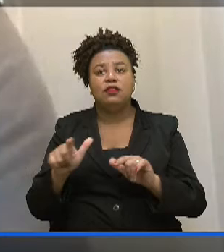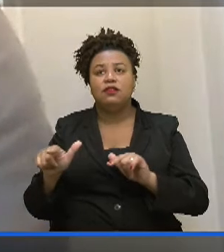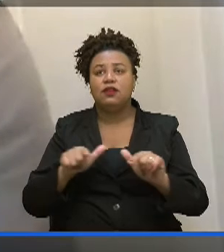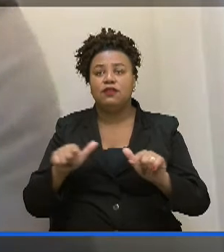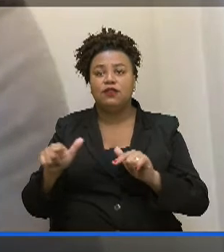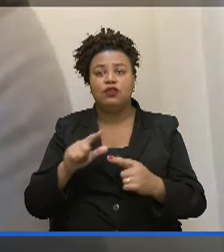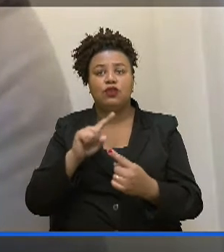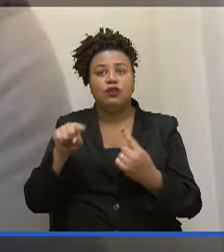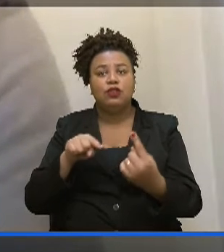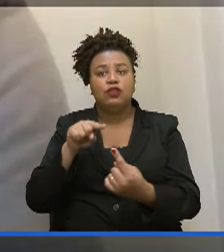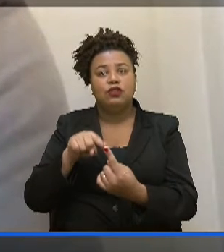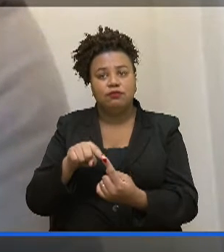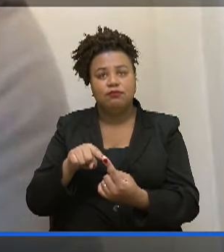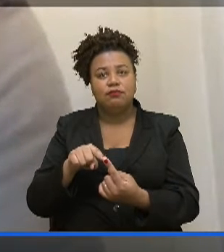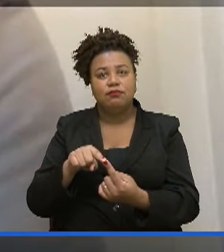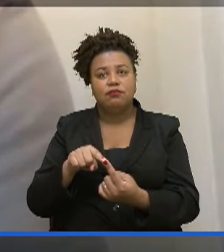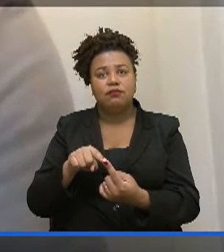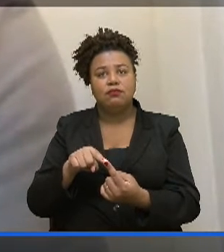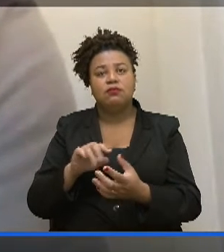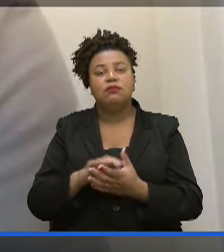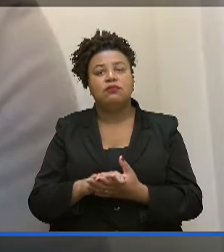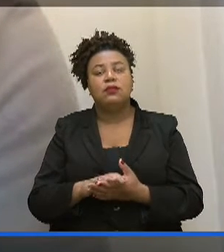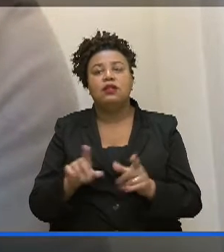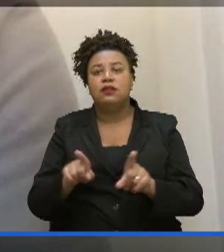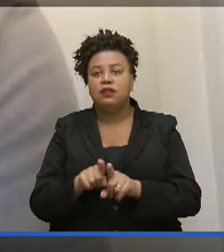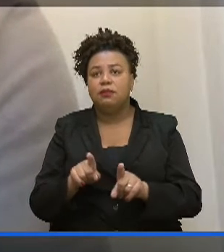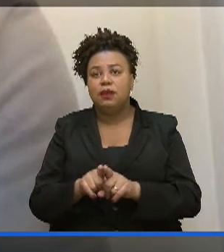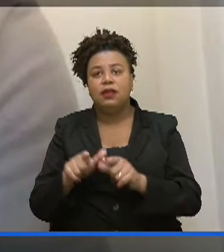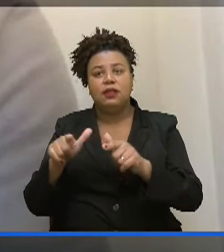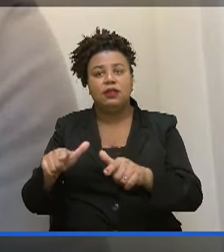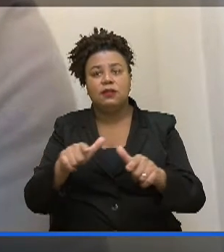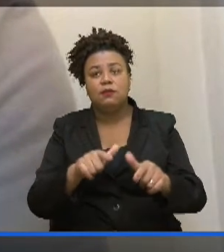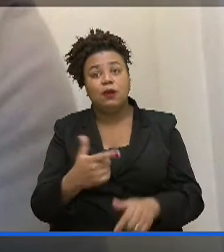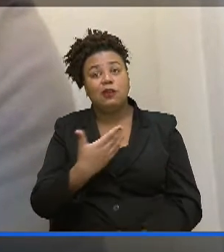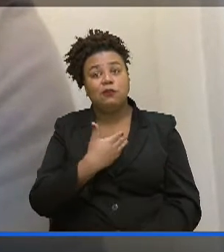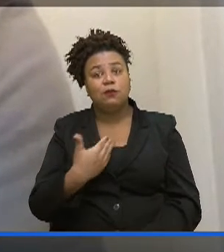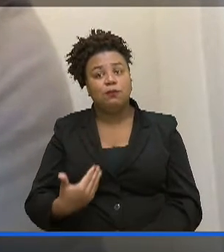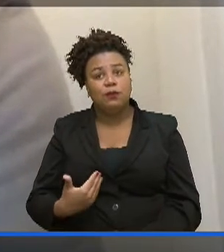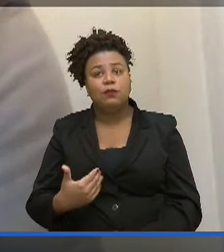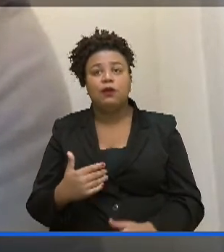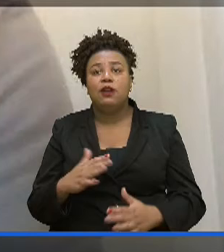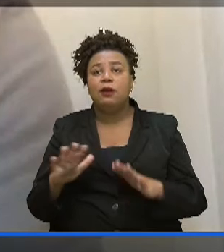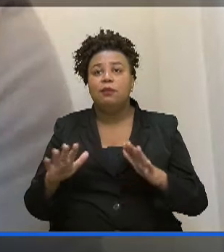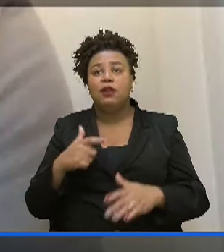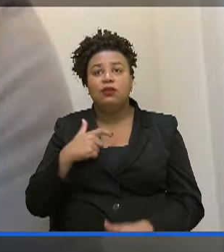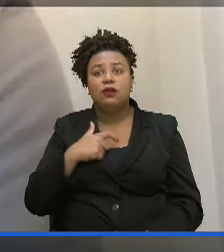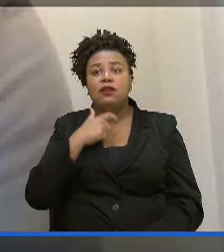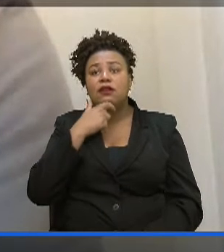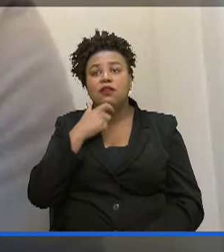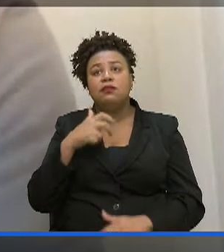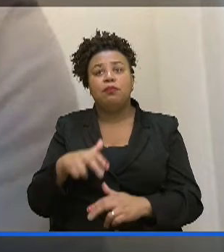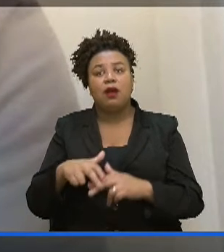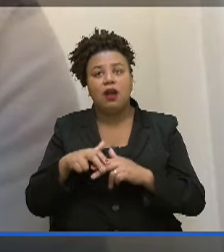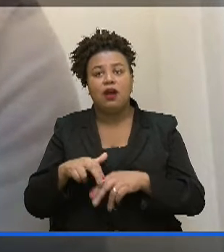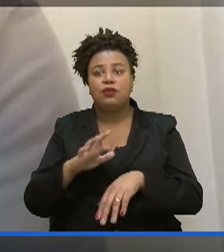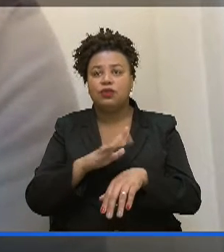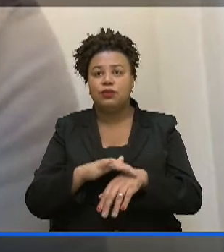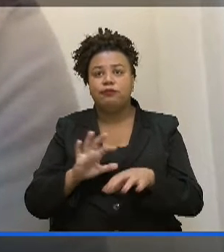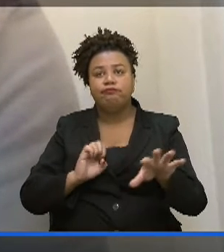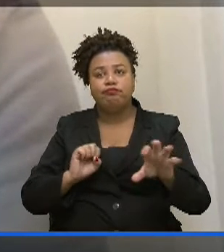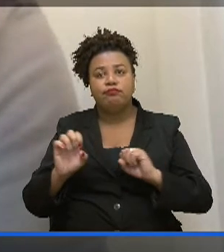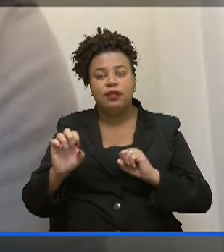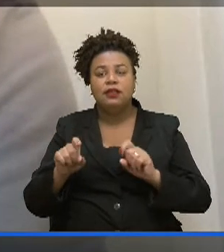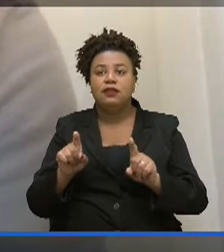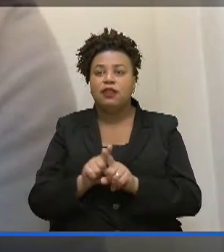serviços destinados a essa finalidade, bem como em espaços públicos em tempos de crises ocasionadas por moléstias contagiosas